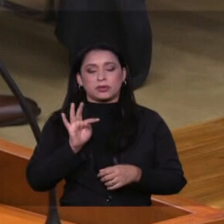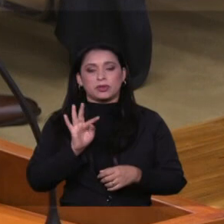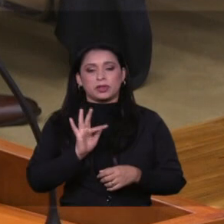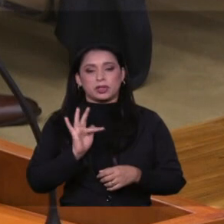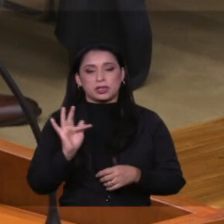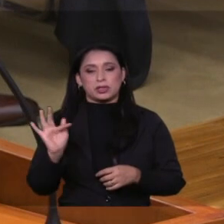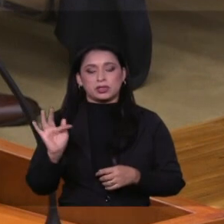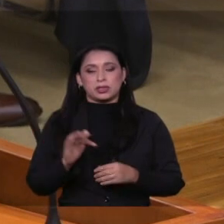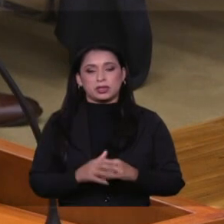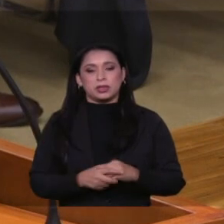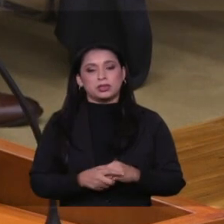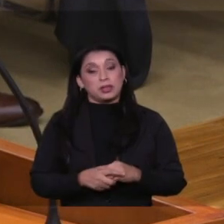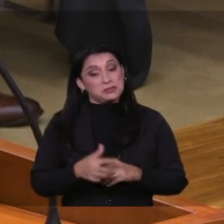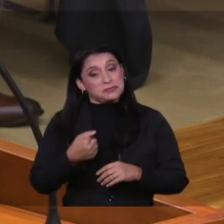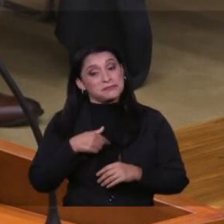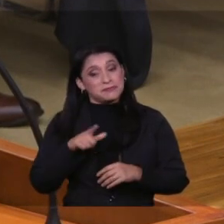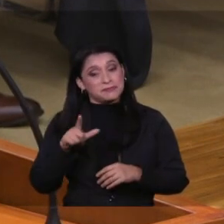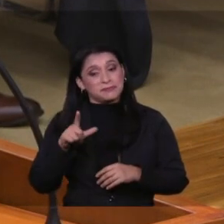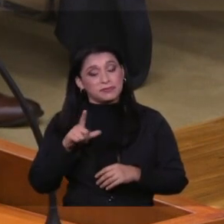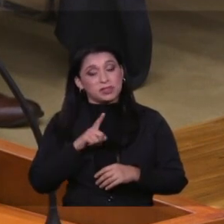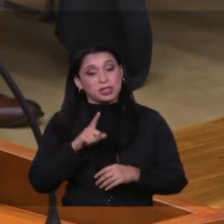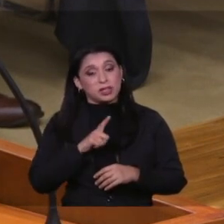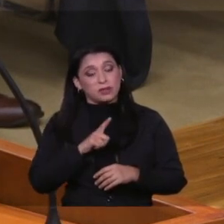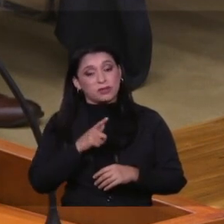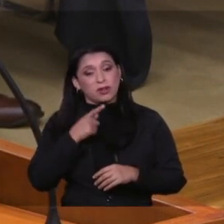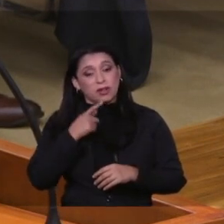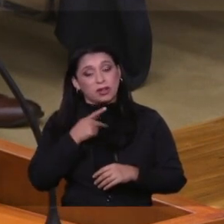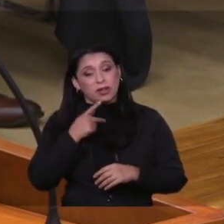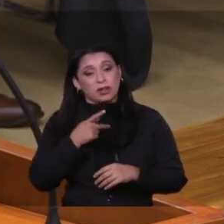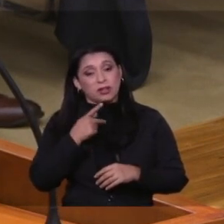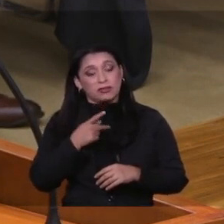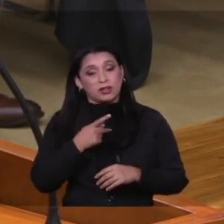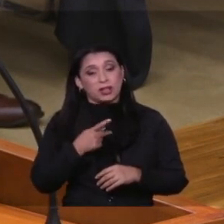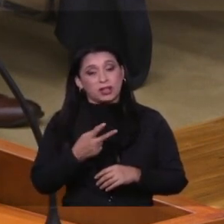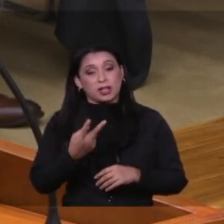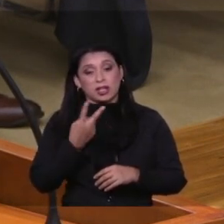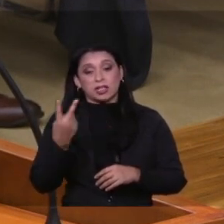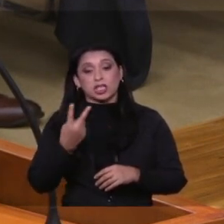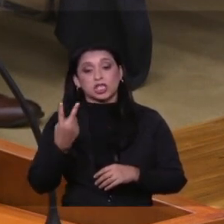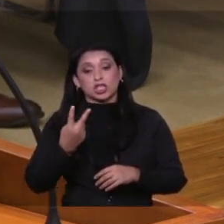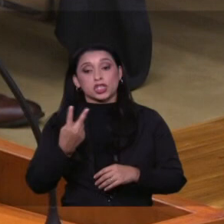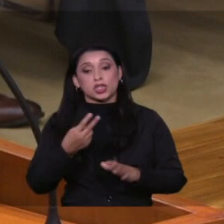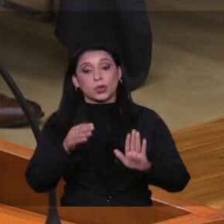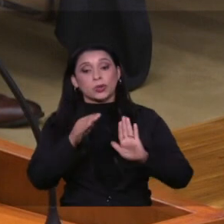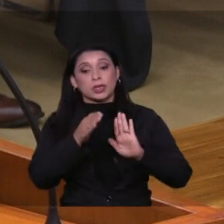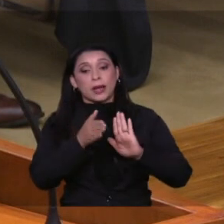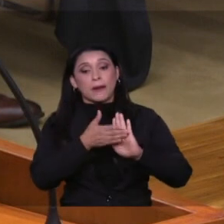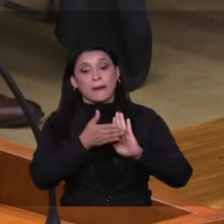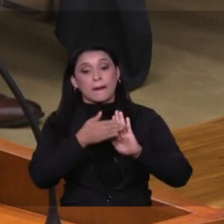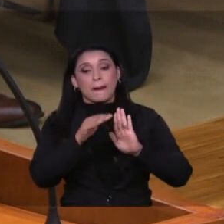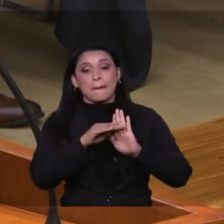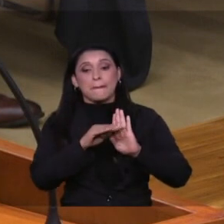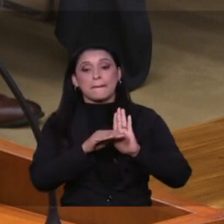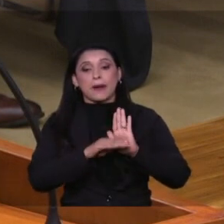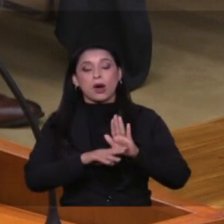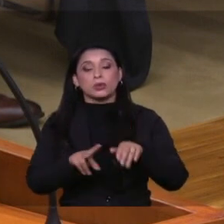que eu particularmente vou convencionar e chamar de a segunda pauta verde. A mídia, no ano